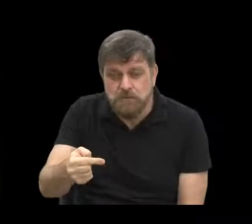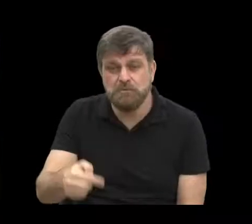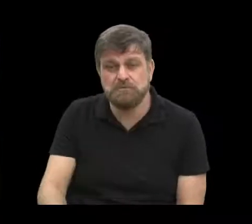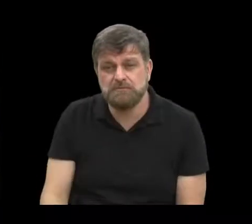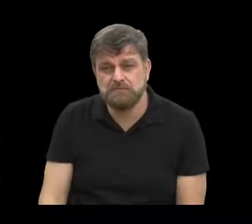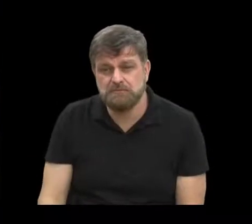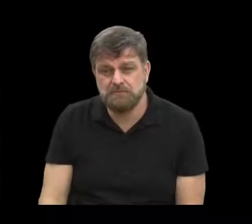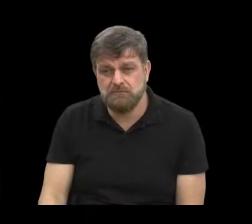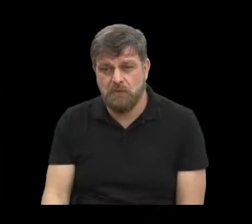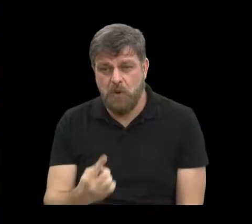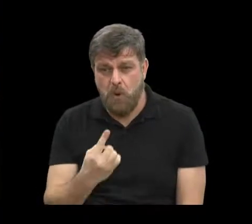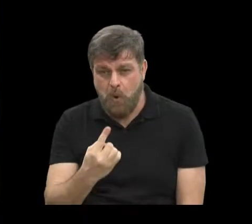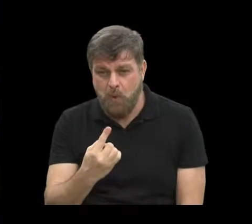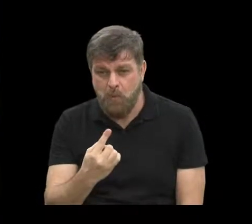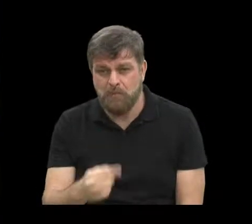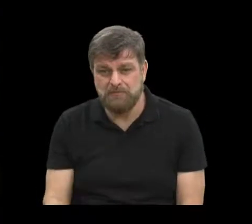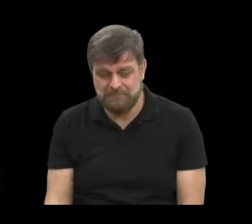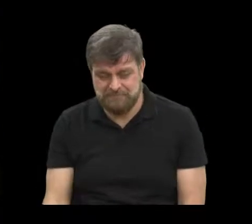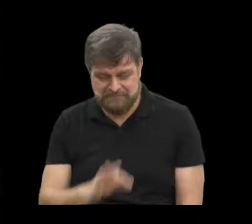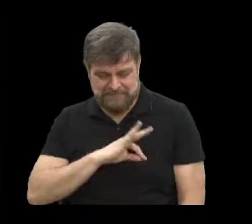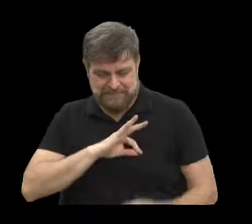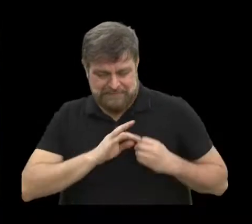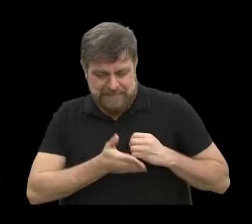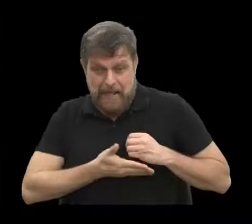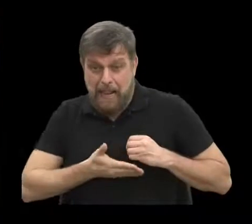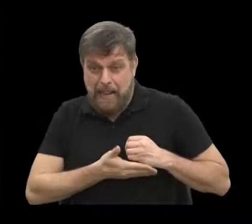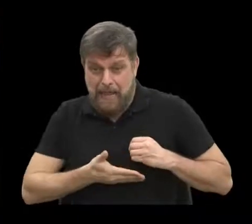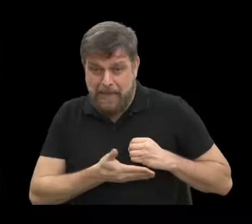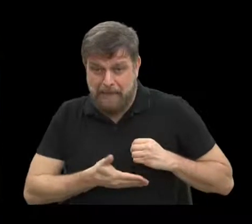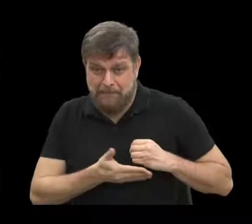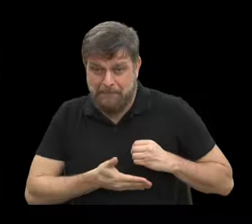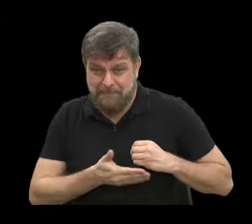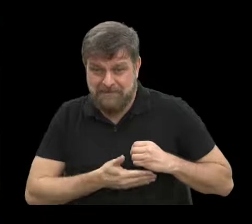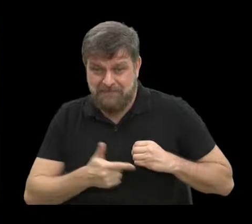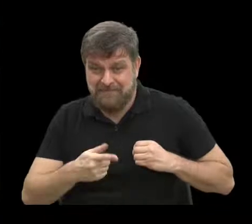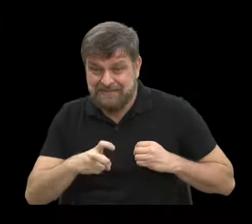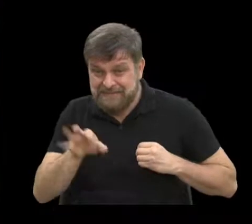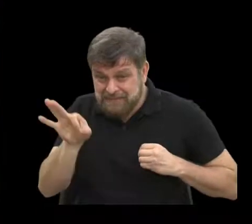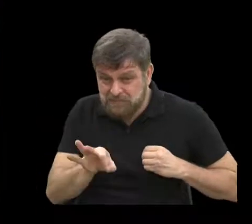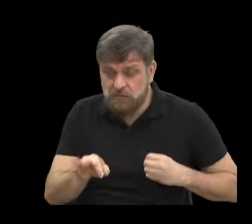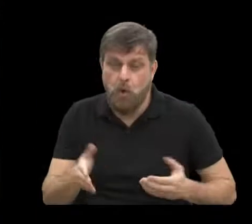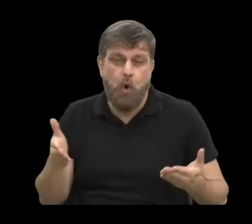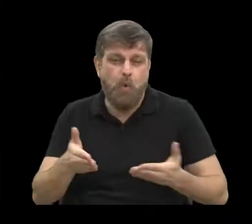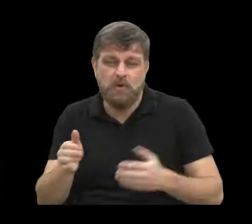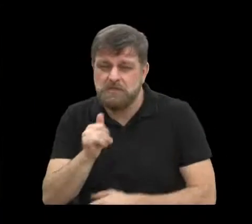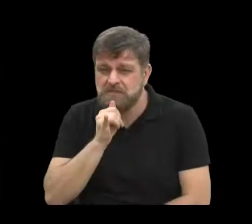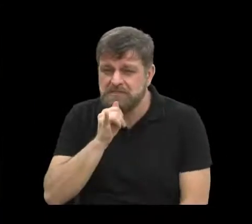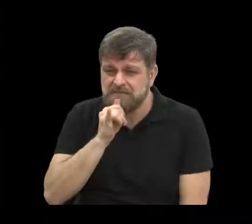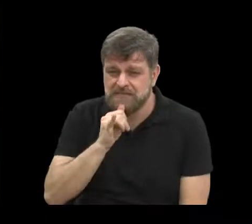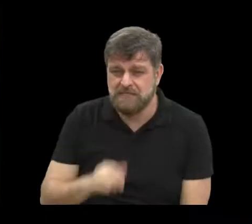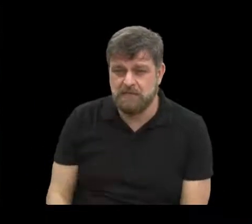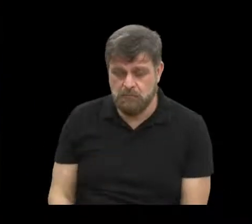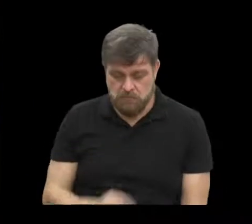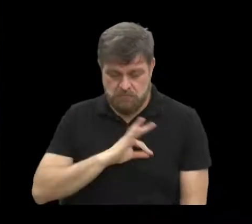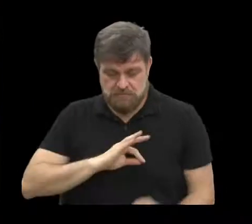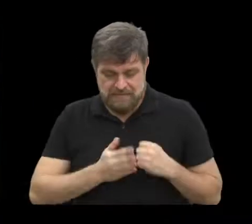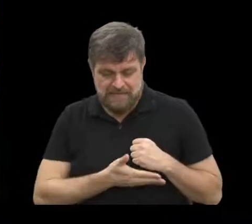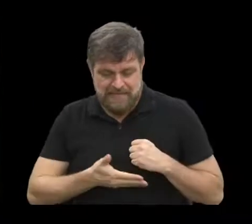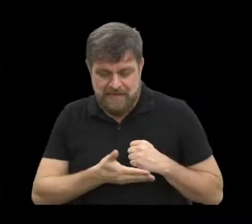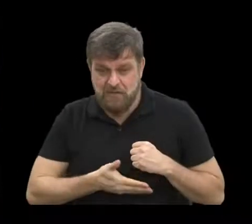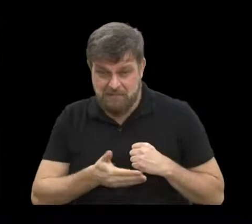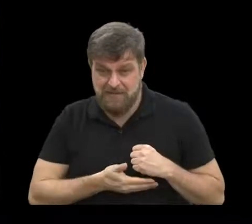inferior a 1/4 do salário mínimo. Hoje, nosso salário mínimo está em R$ 954,